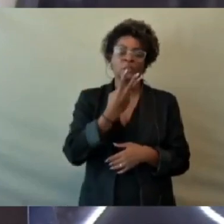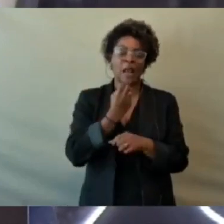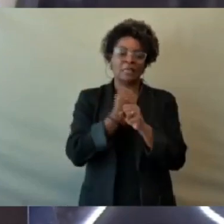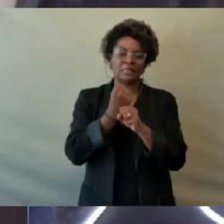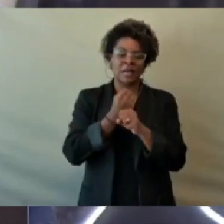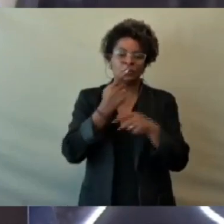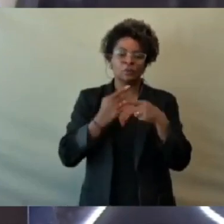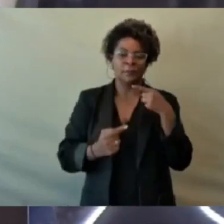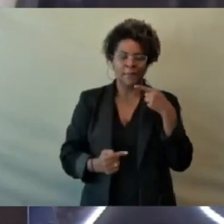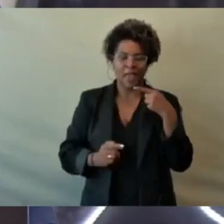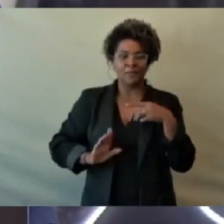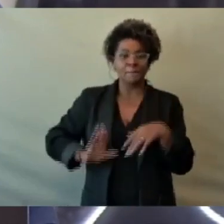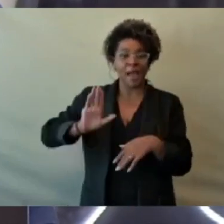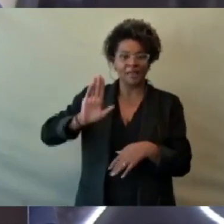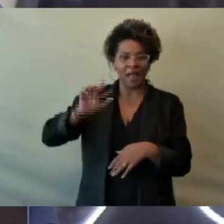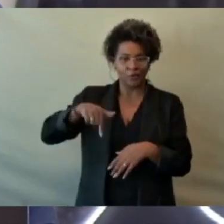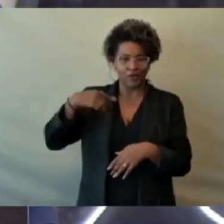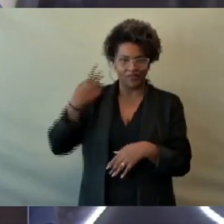o que me deixa